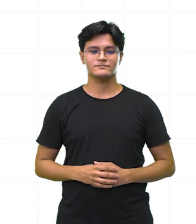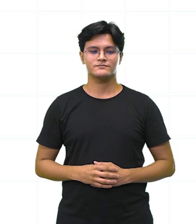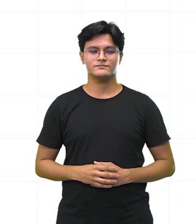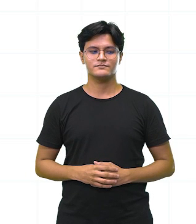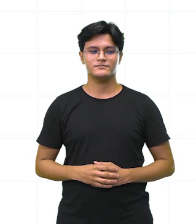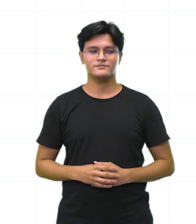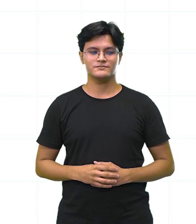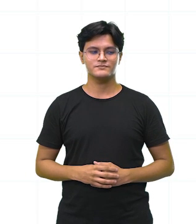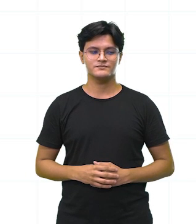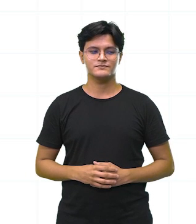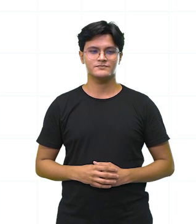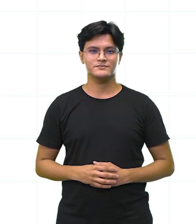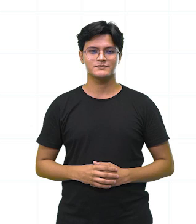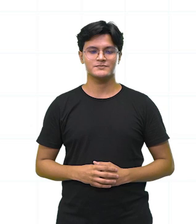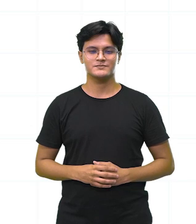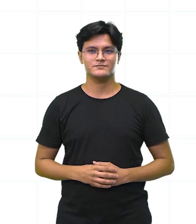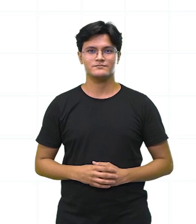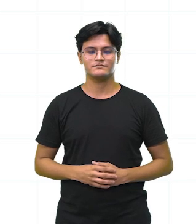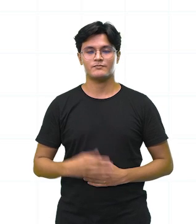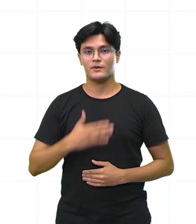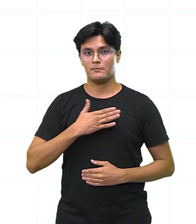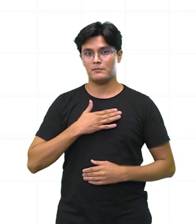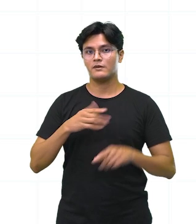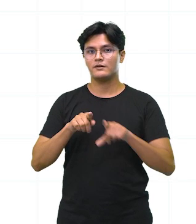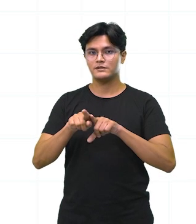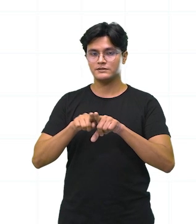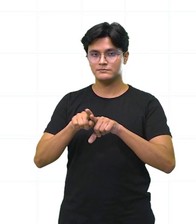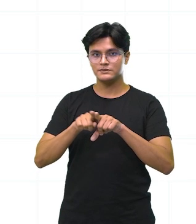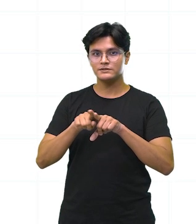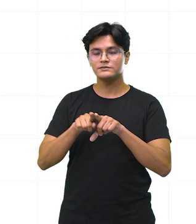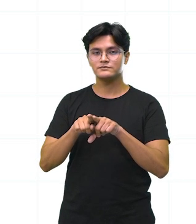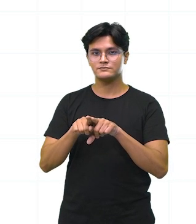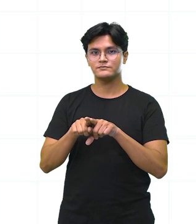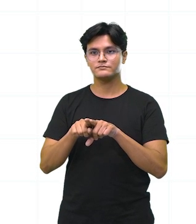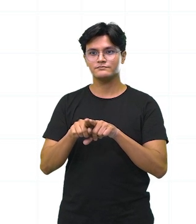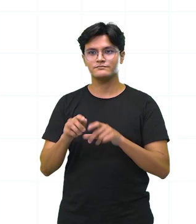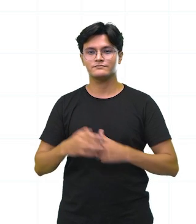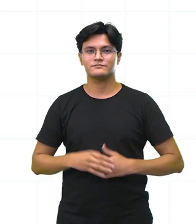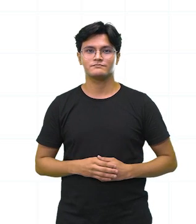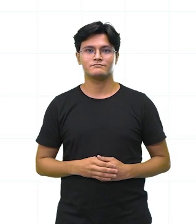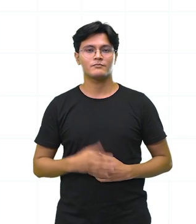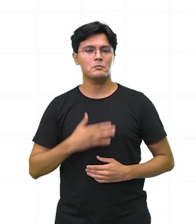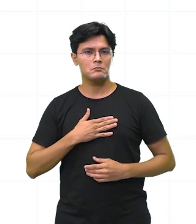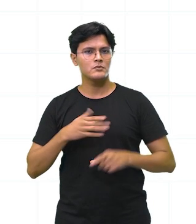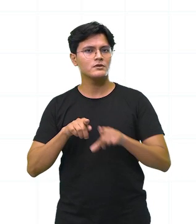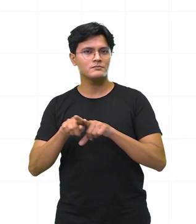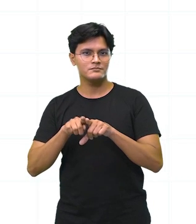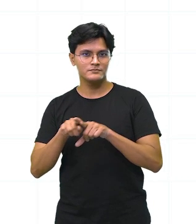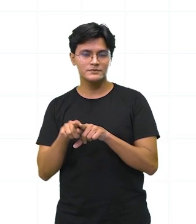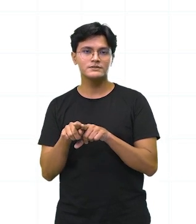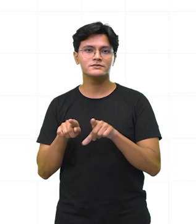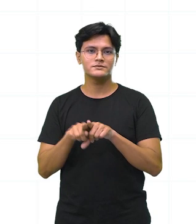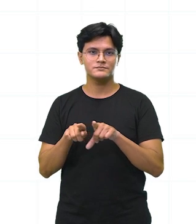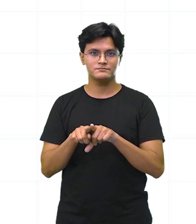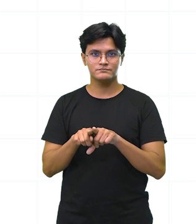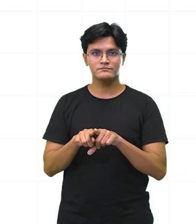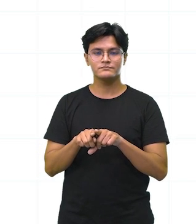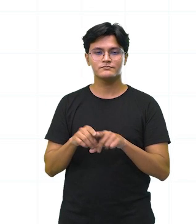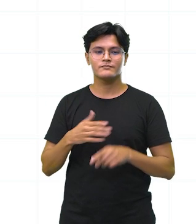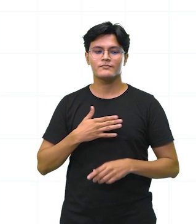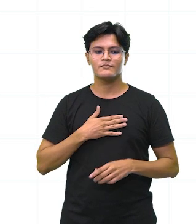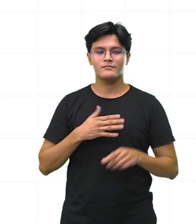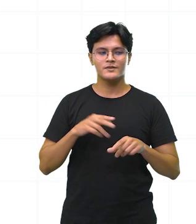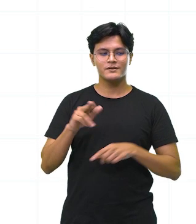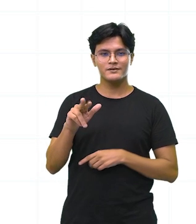lá minha irmã minha irmã minha irmã